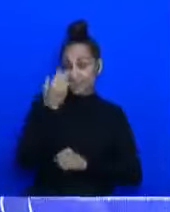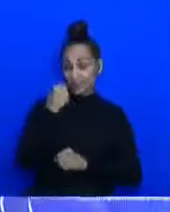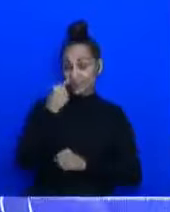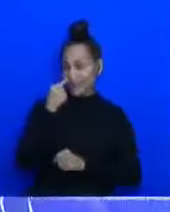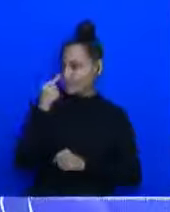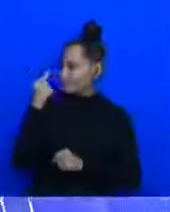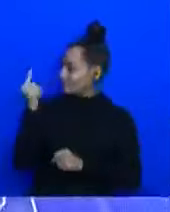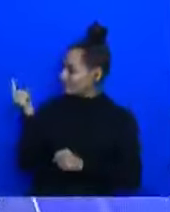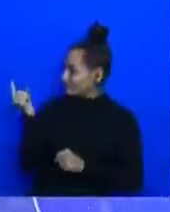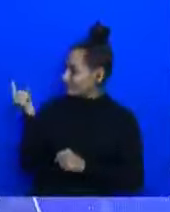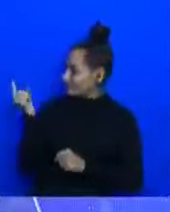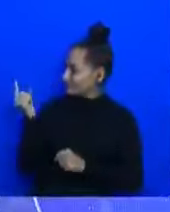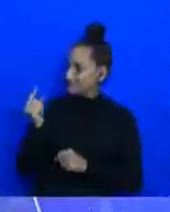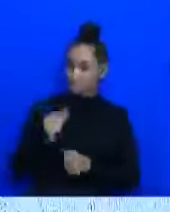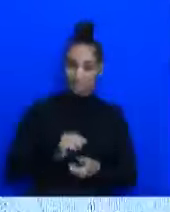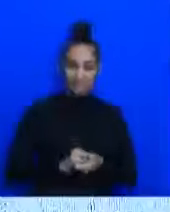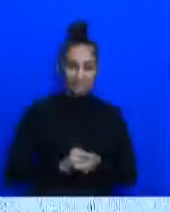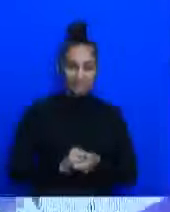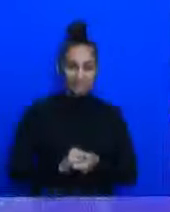Então, valendo!